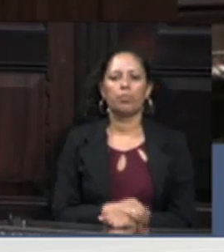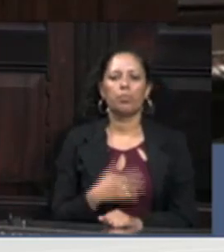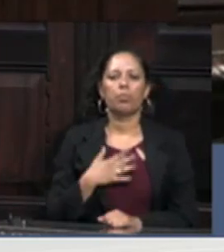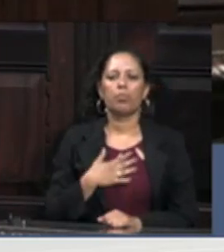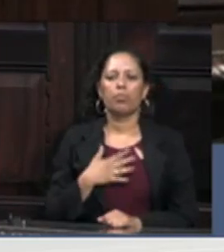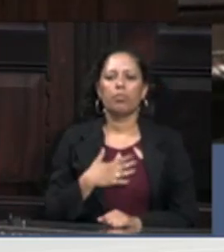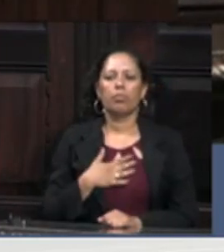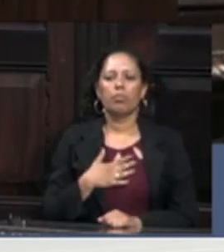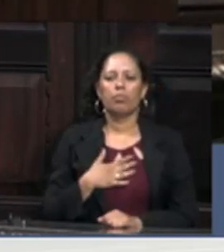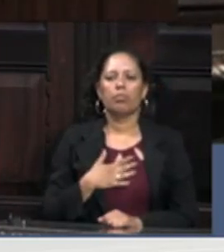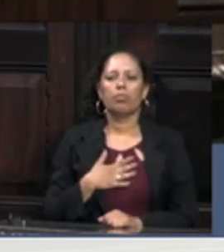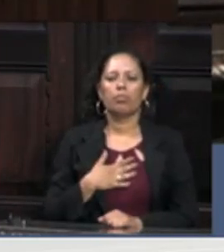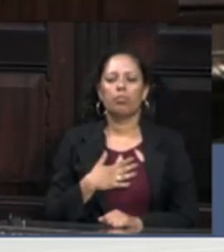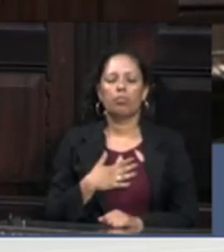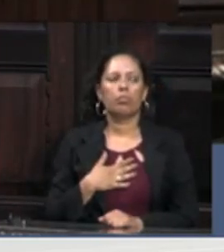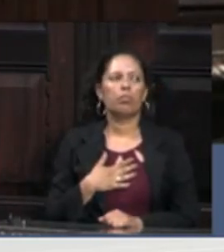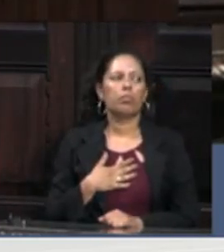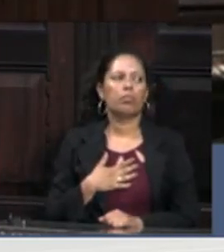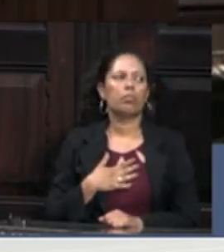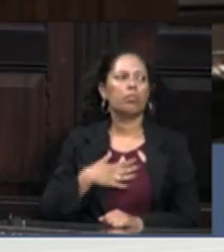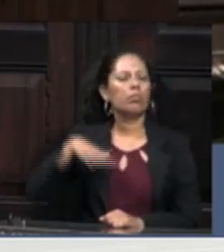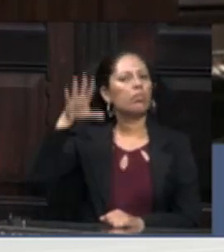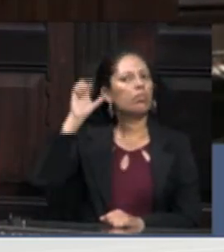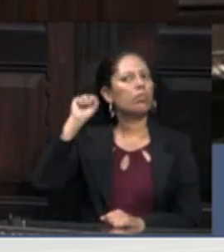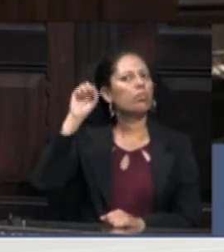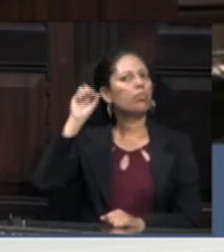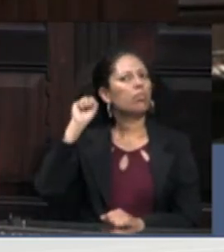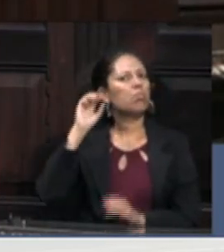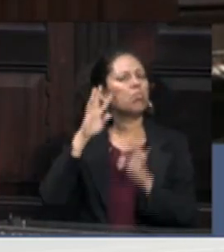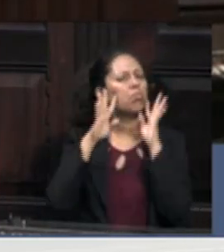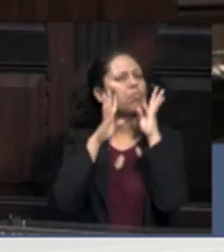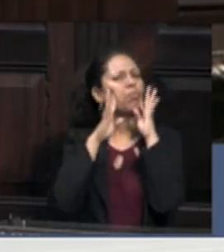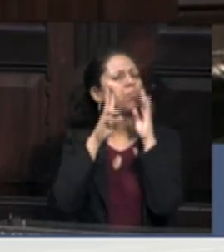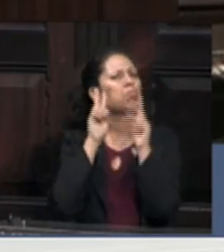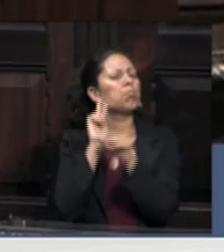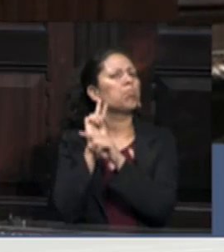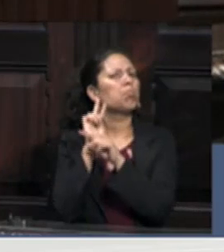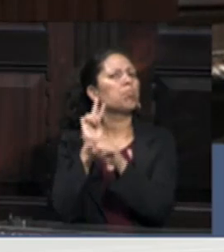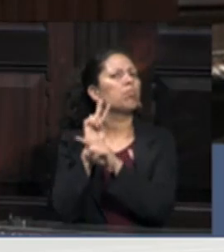Eu ouvi atentamente as intervenções